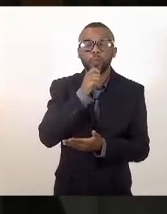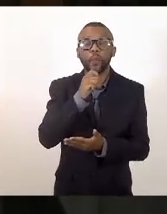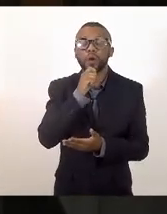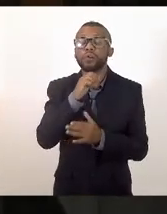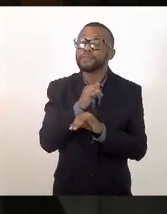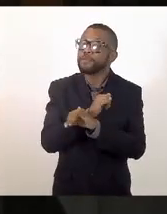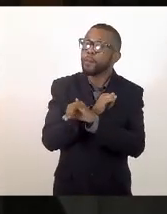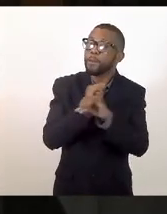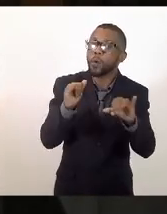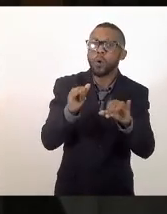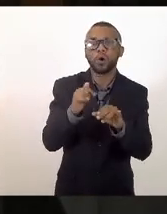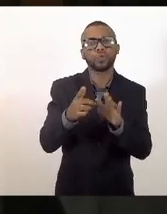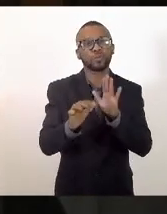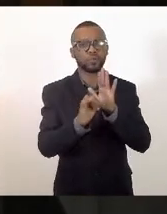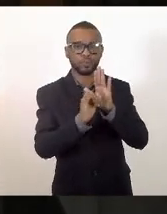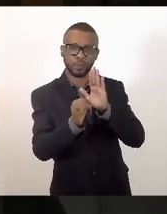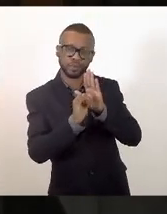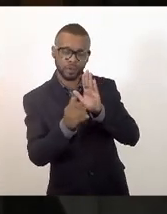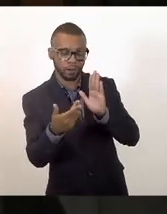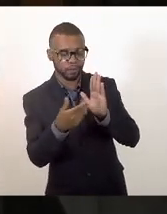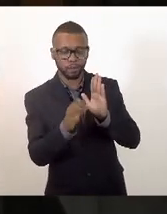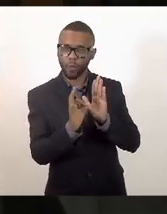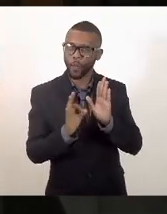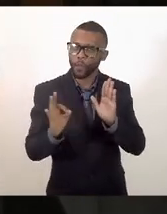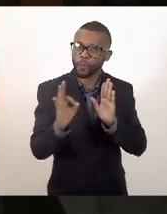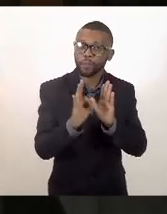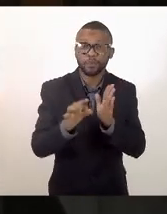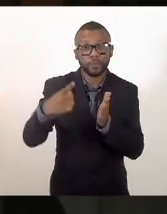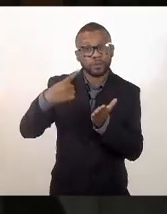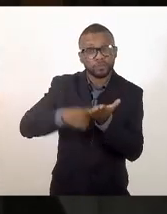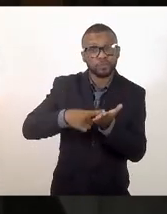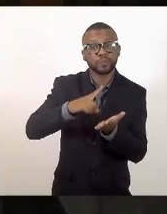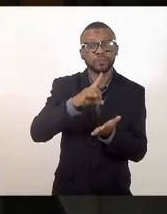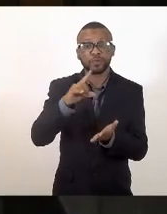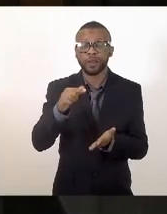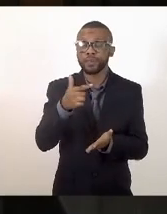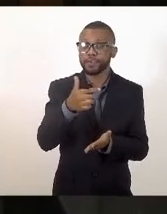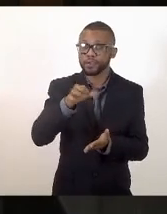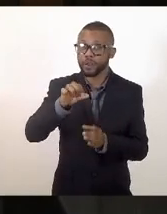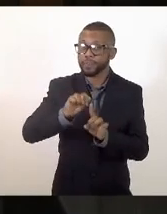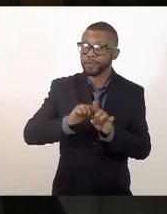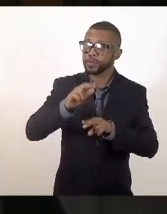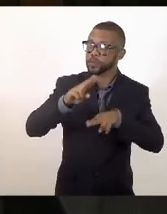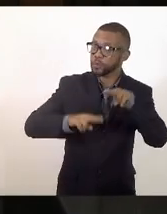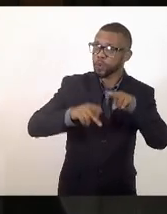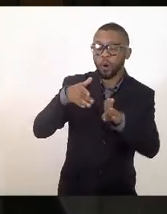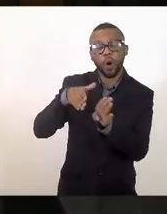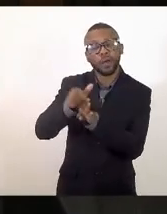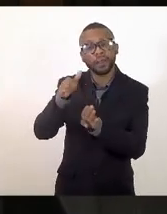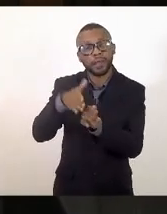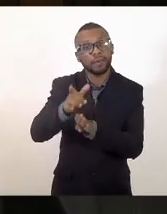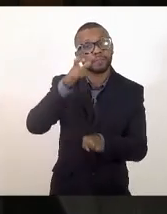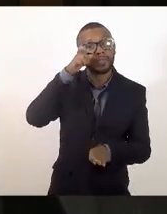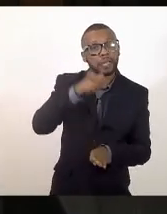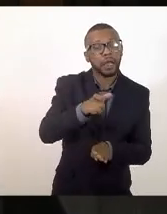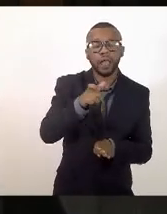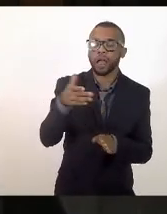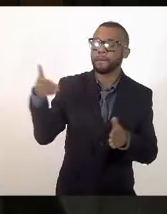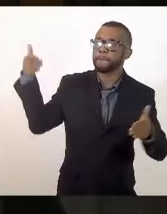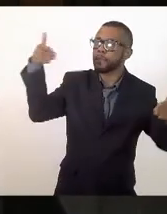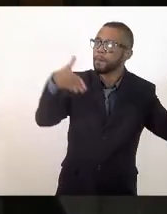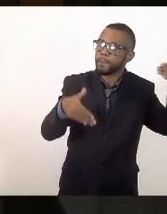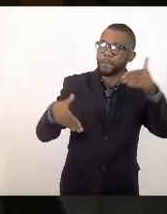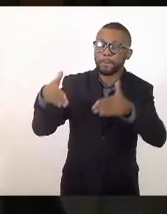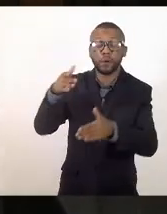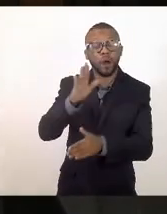isso, o aviso de edital, publicado no dia 29 de junho, orientava os interessados a comparecer,